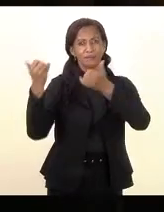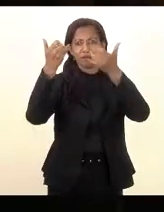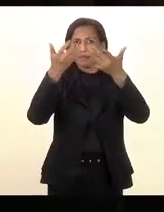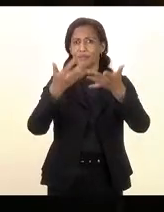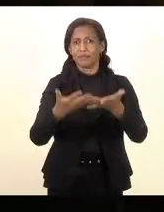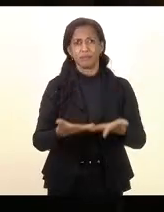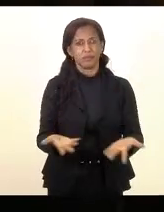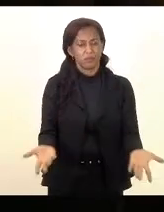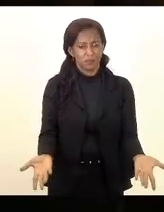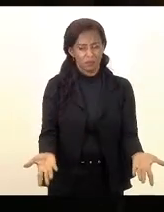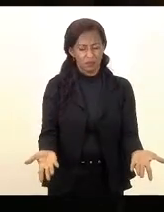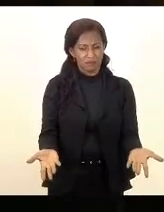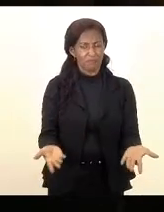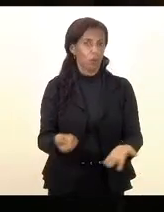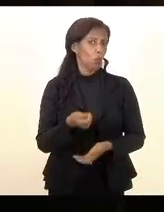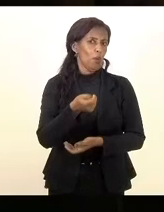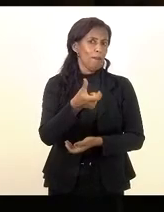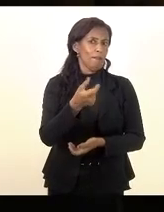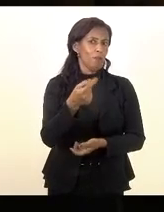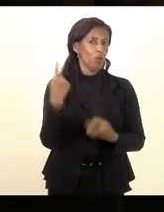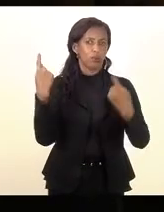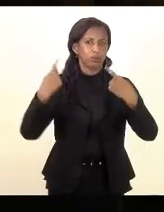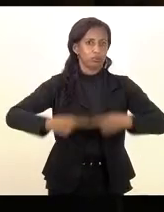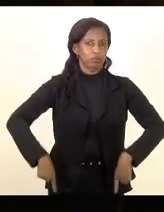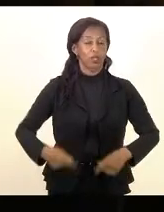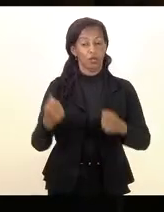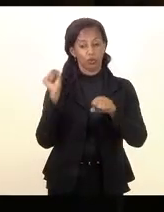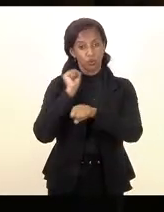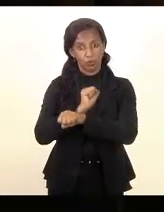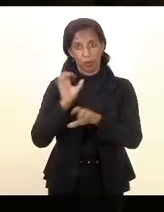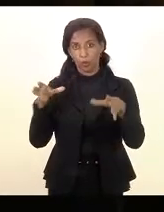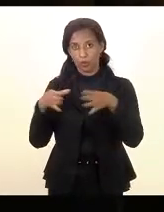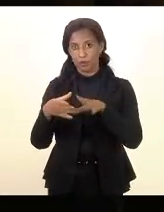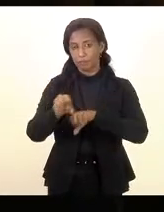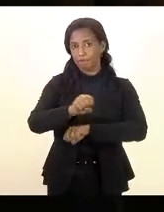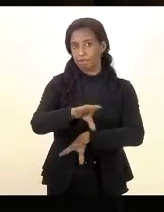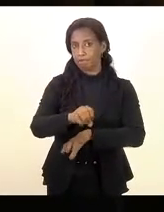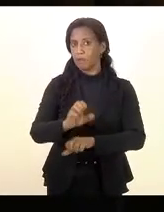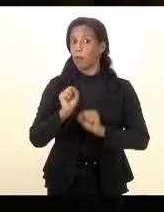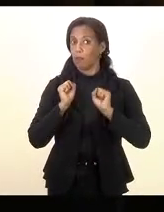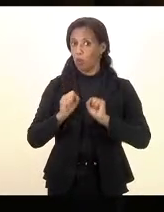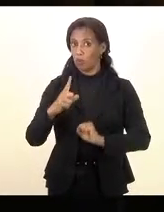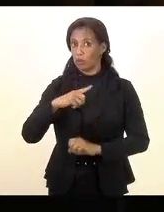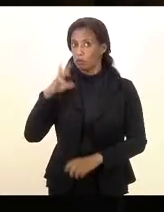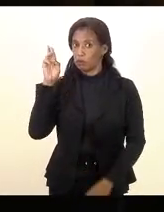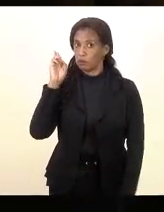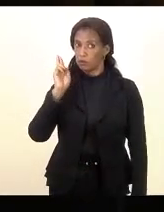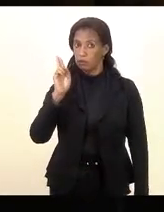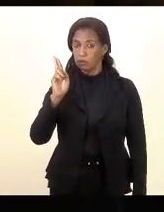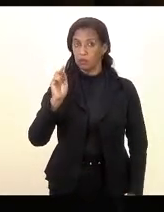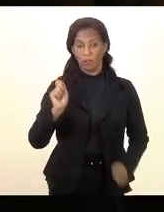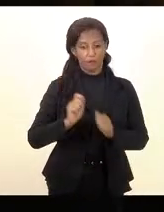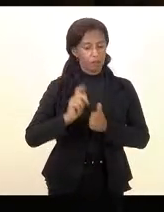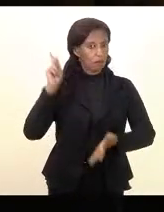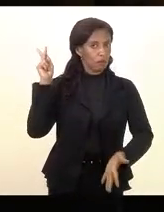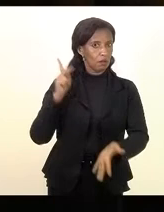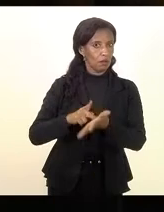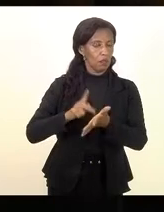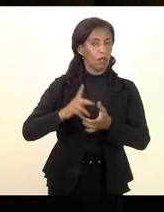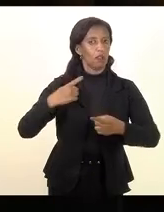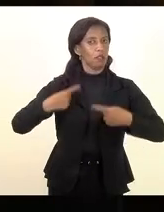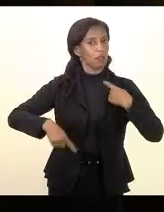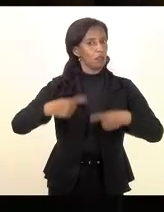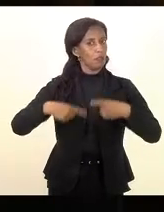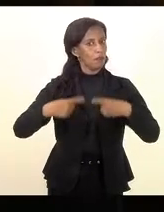portanto nosso desafio não é pouco e eu espero que o Conselho Estadual de Educação possa assumir a sua responsabilidade e fazer um verdadeiro debate